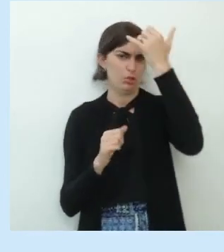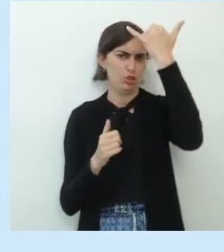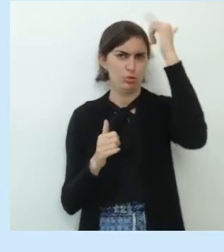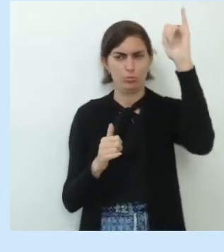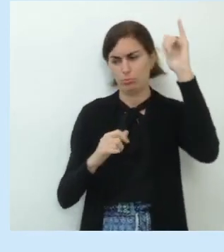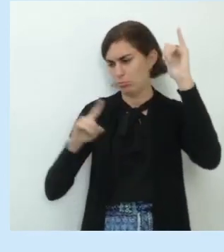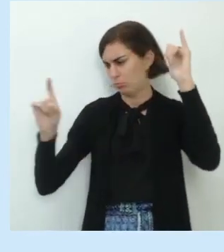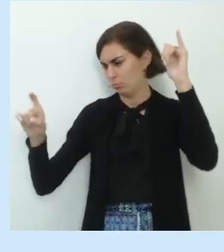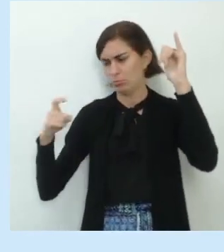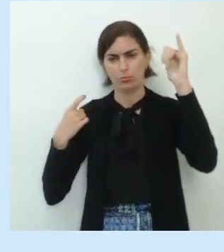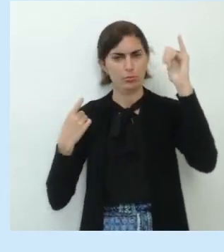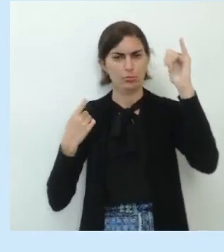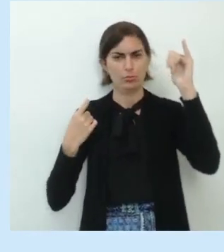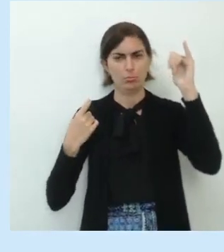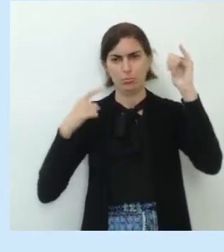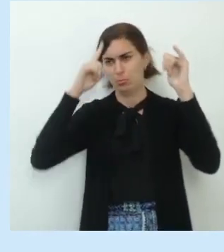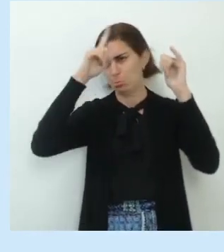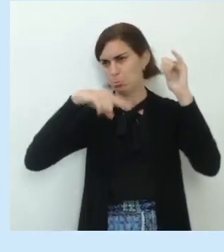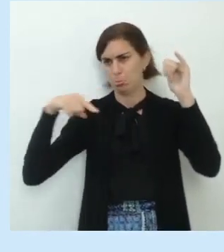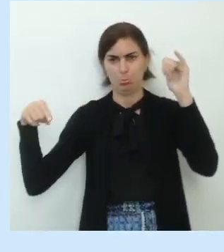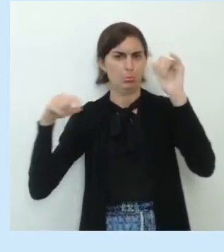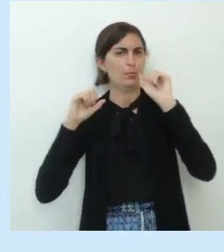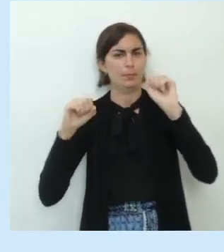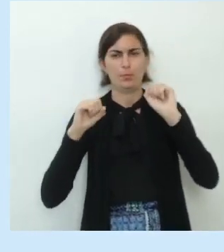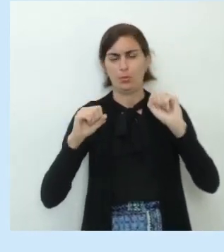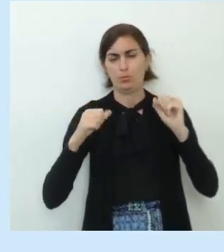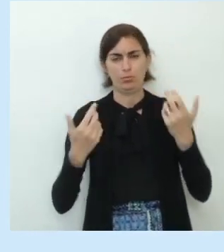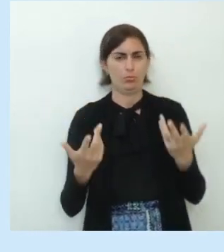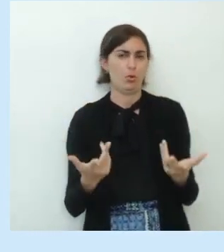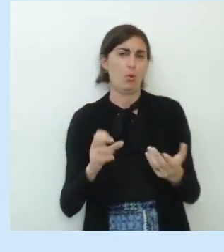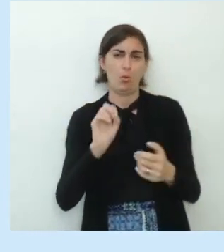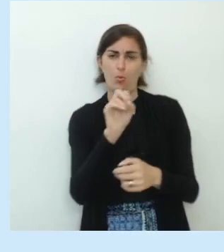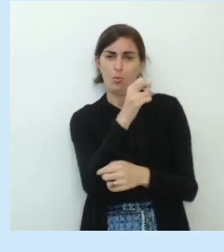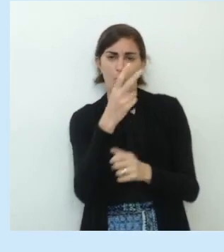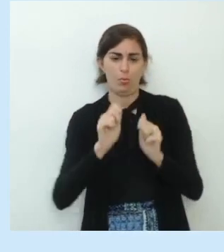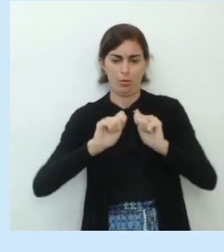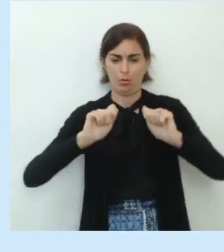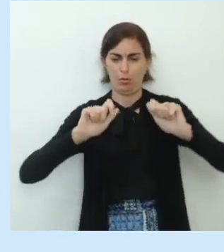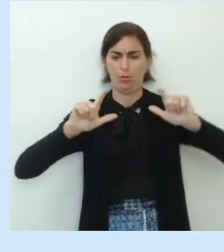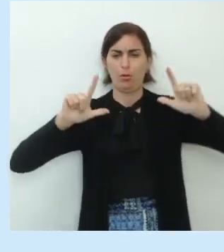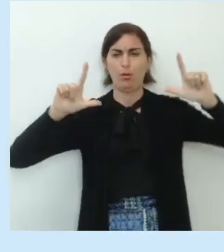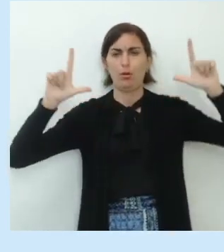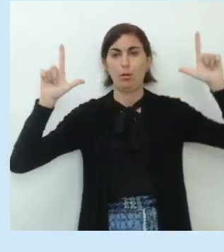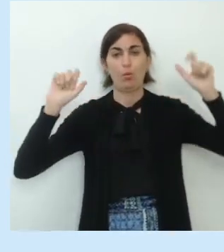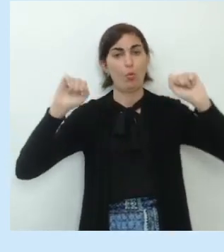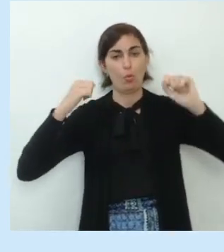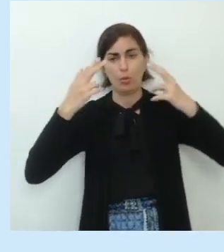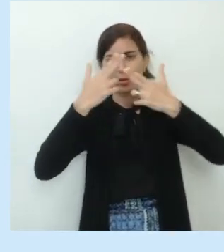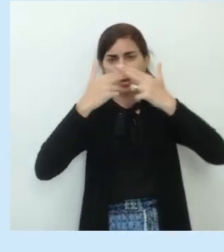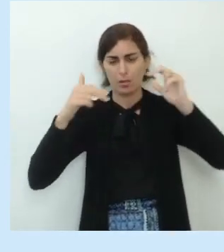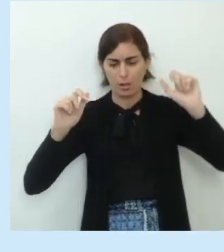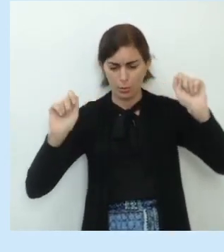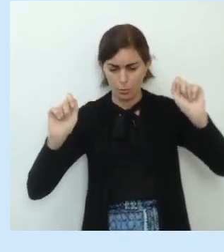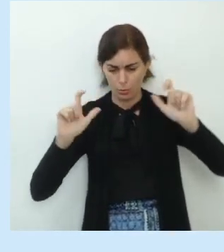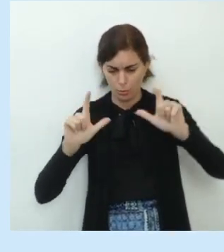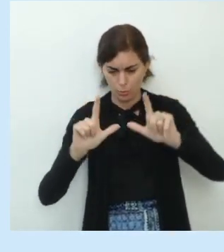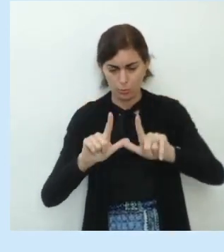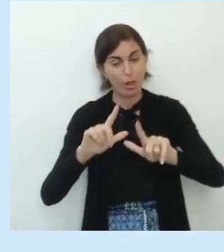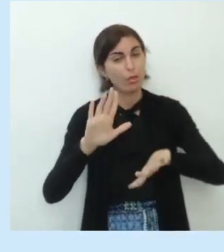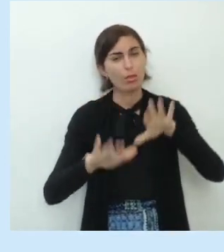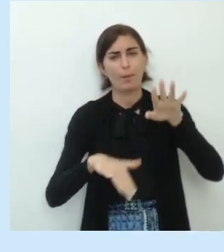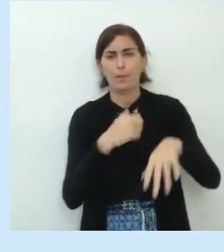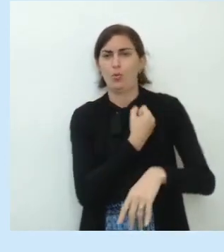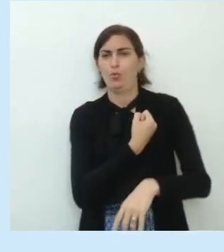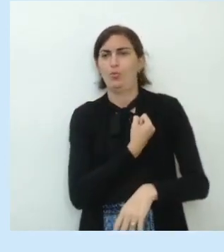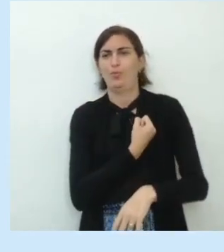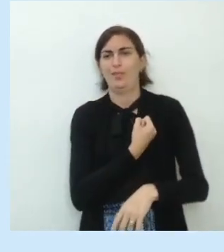lá dos quadrantes diferentes, ou ele vai estar ampliando ou reduzindo, dependendo do valor que eu